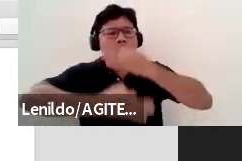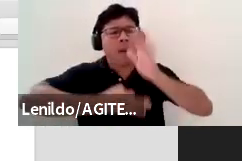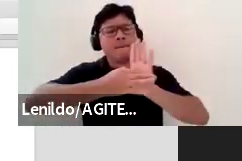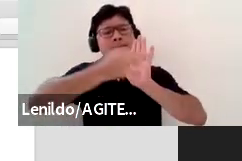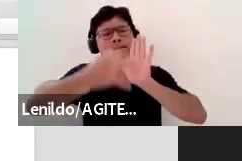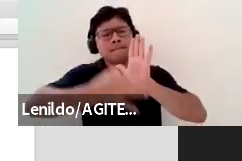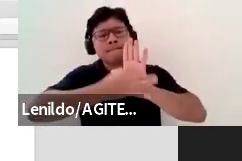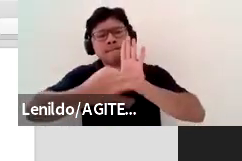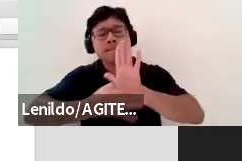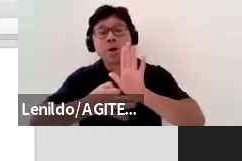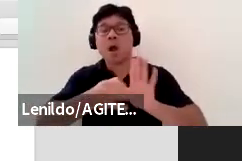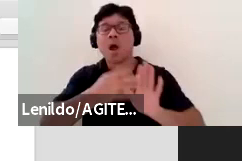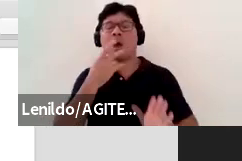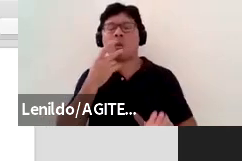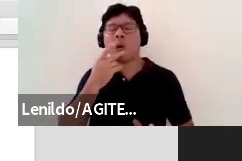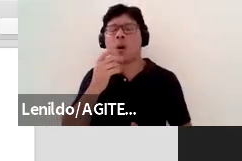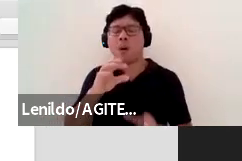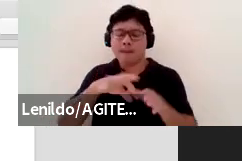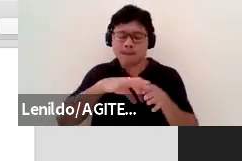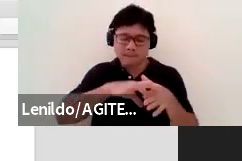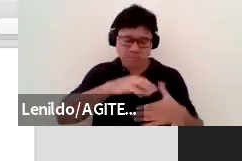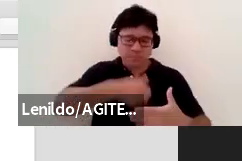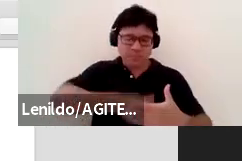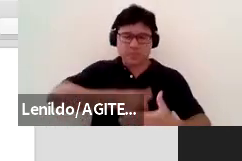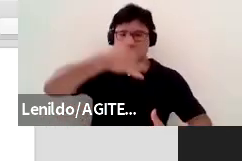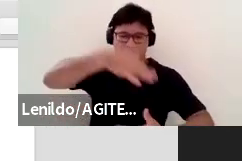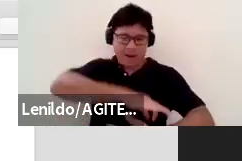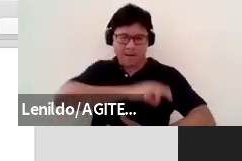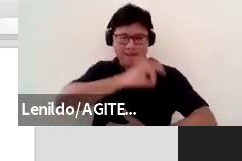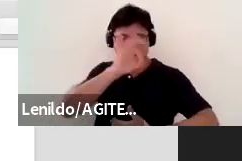ficou ali uma sementinha do que depois eu vou falar que é